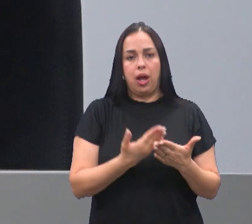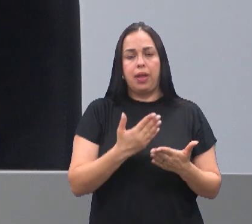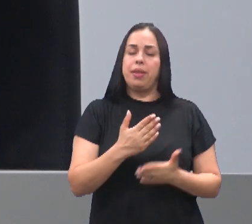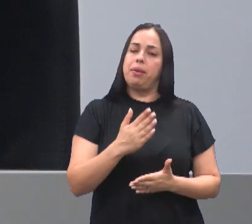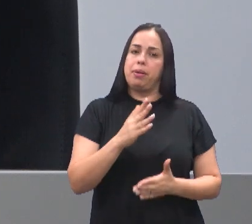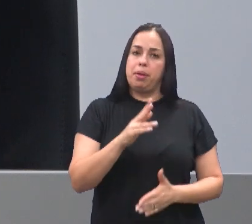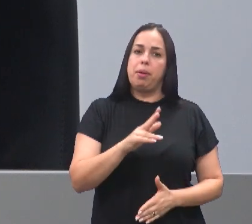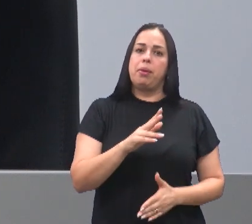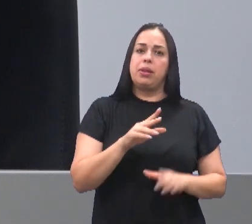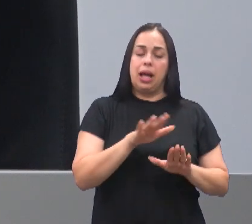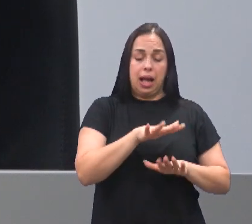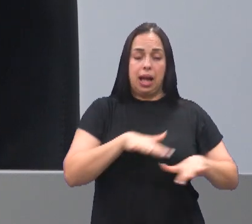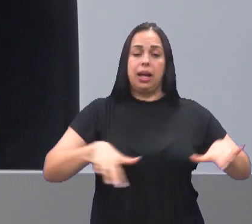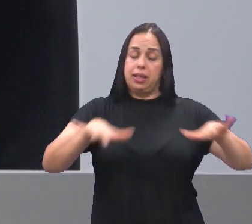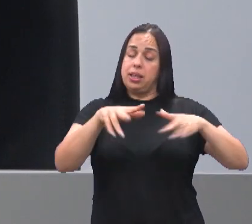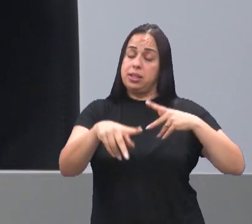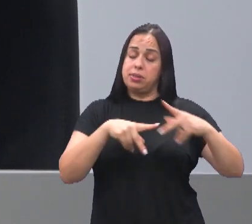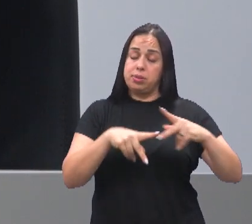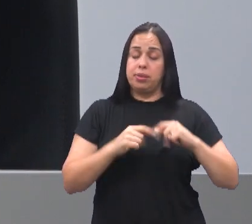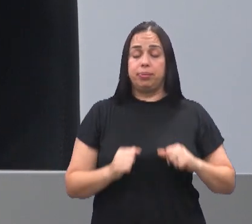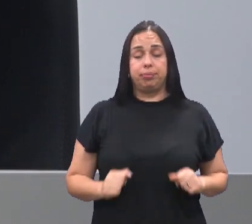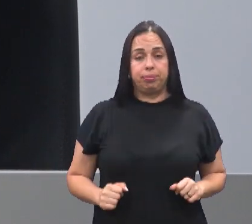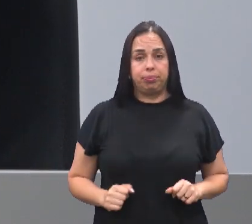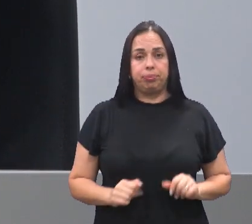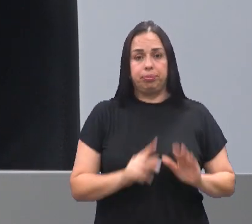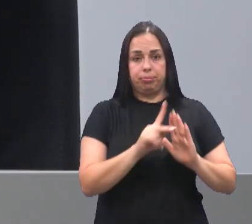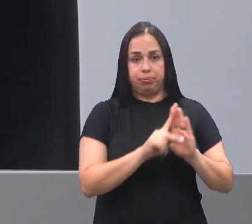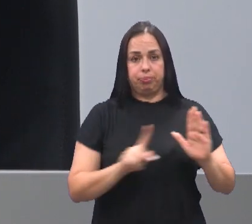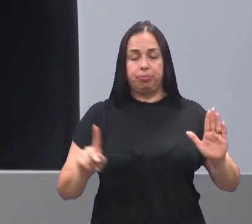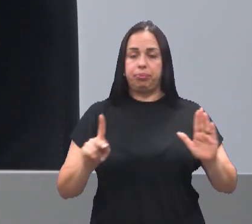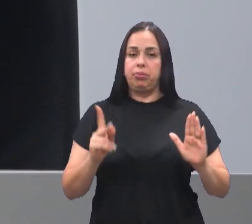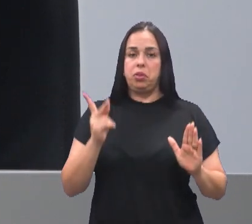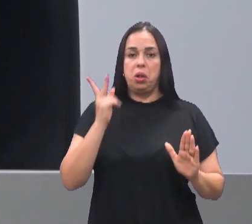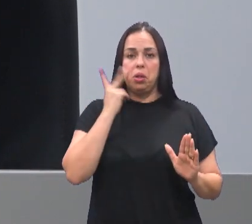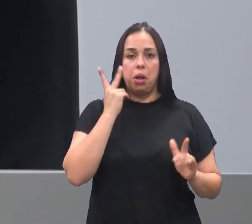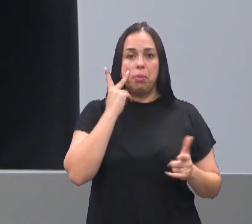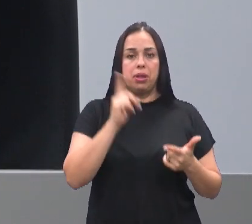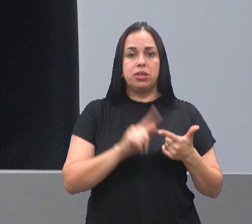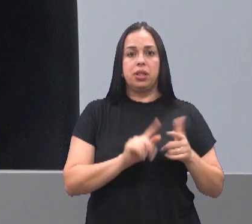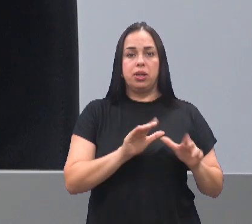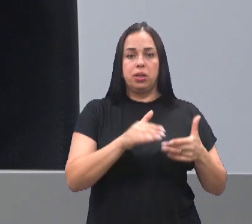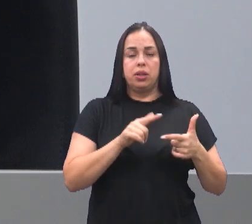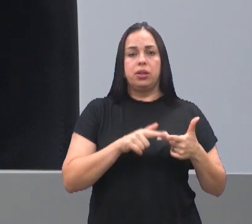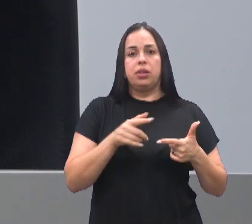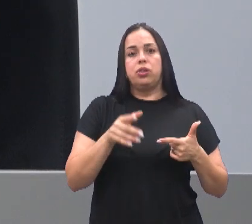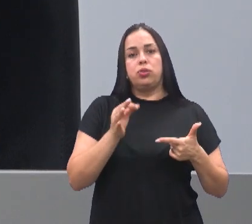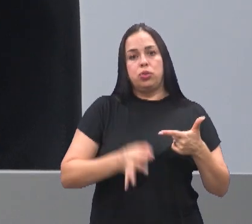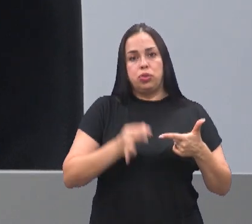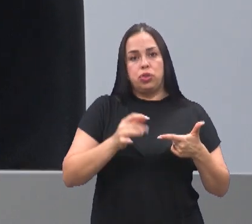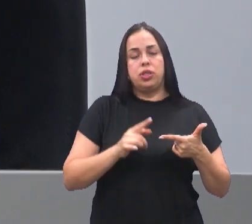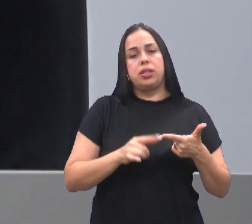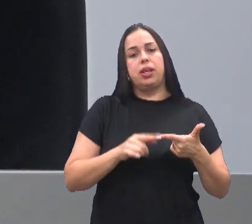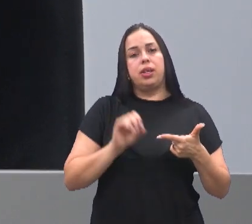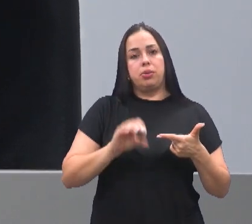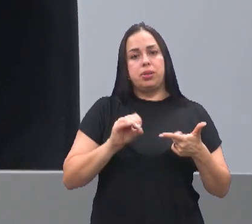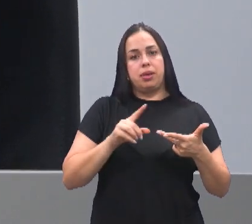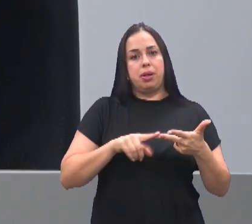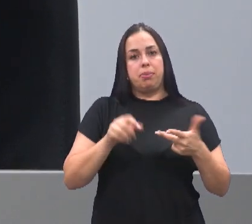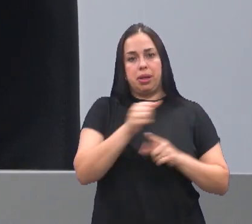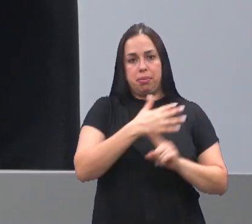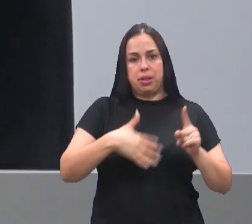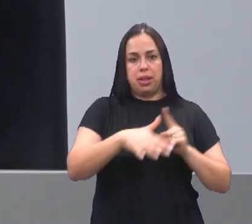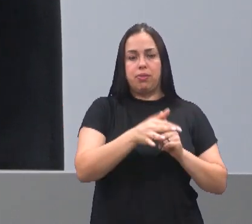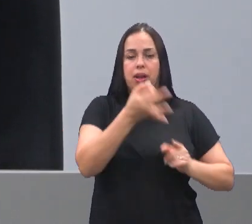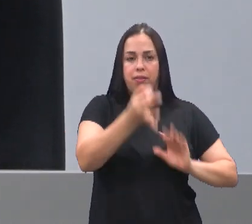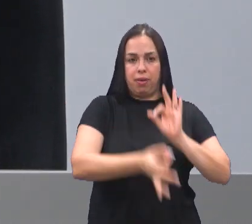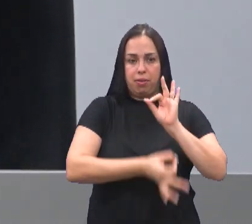no âmbito de São José dos Campos. Rito ordinário, comissões Justiça, Educação e Meio Ambiente. Processo número